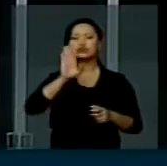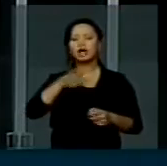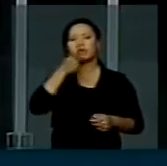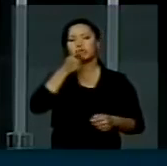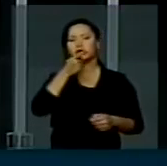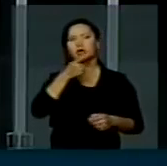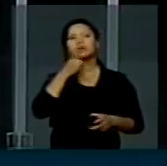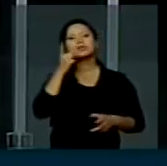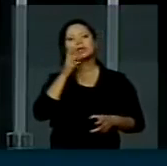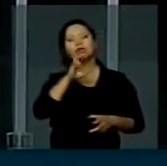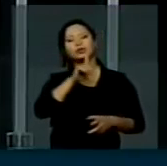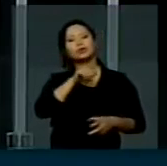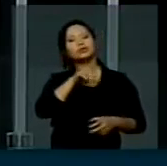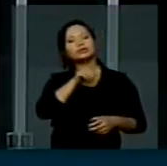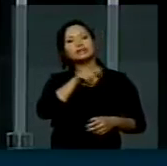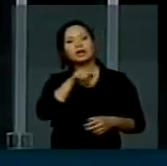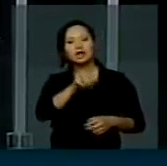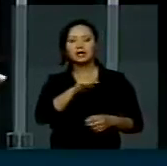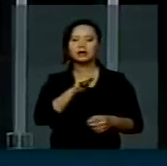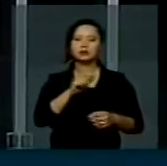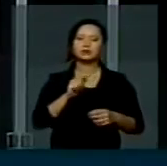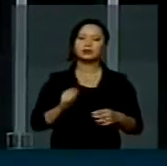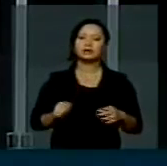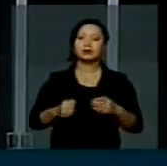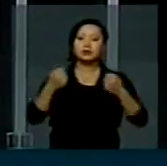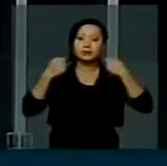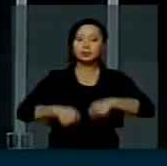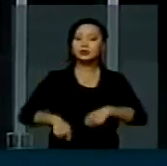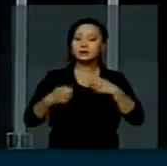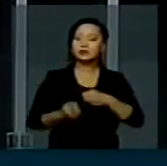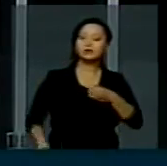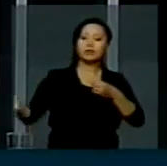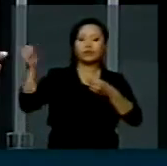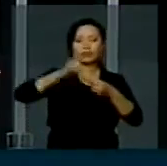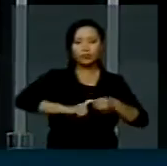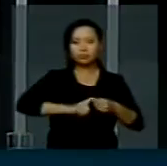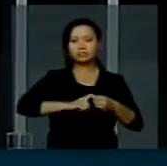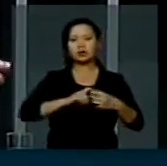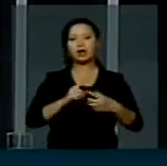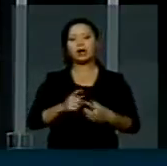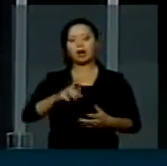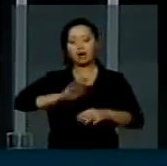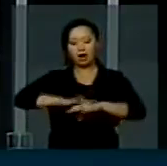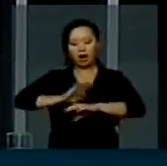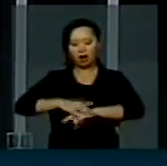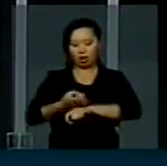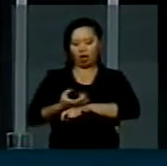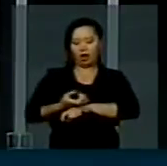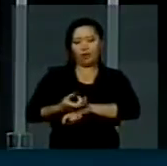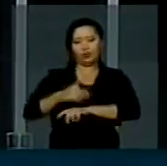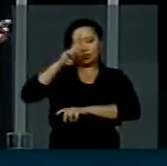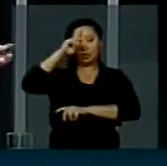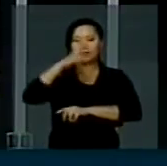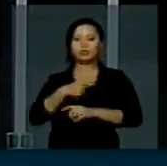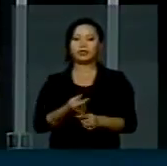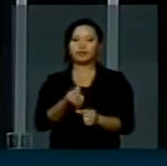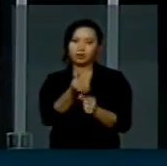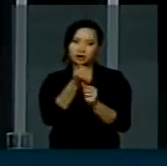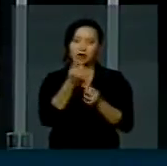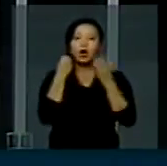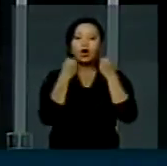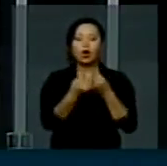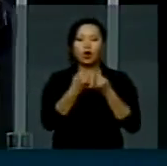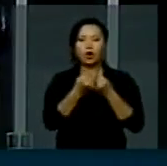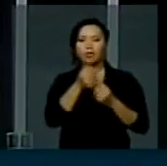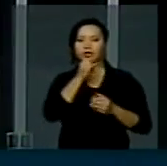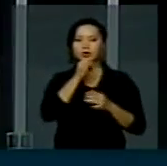Gonzaga Patriota, a necessidade de ter autonomia financeira. É inadmissível que uma estrutura como a SUDENE, que